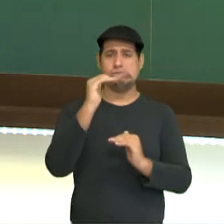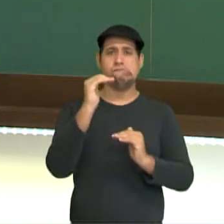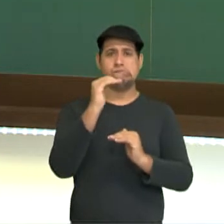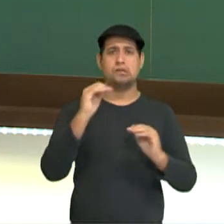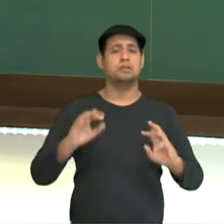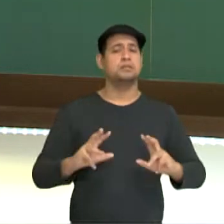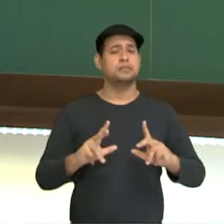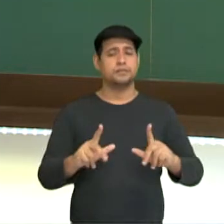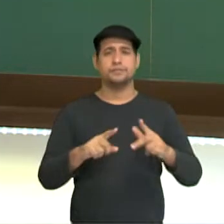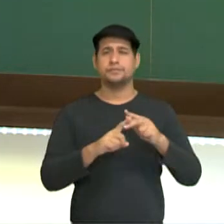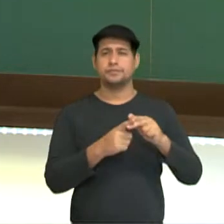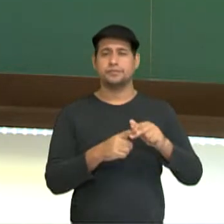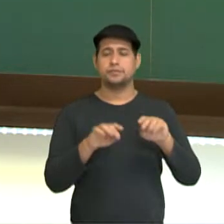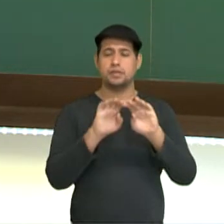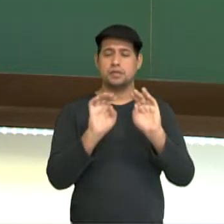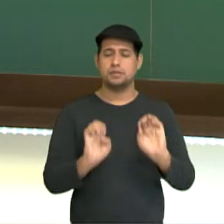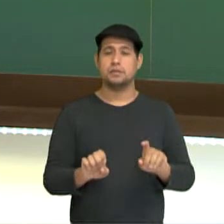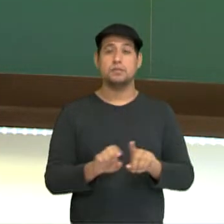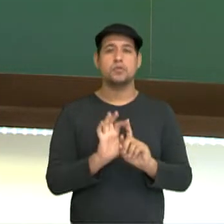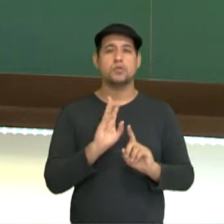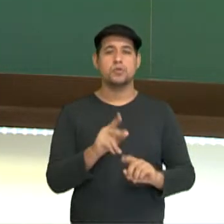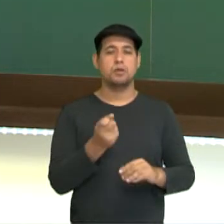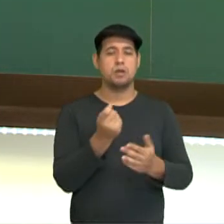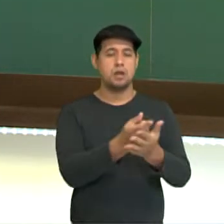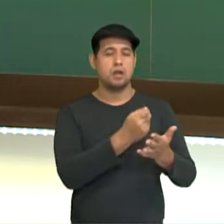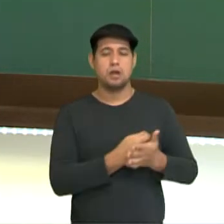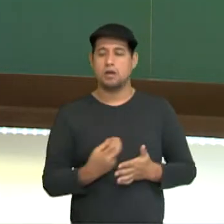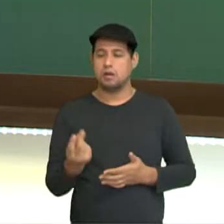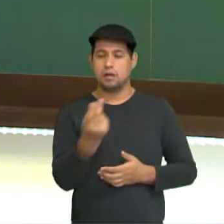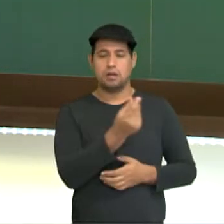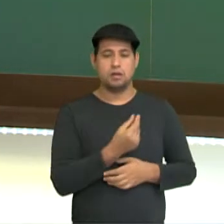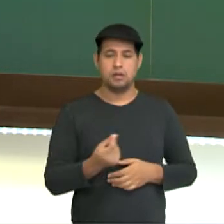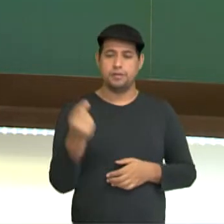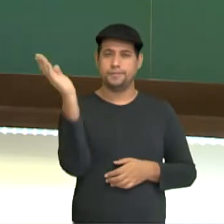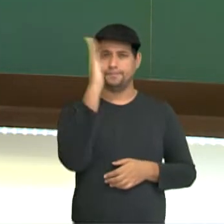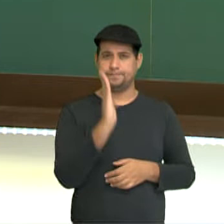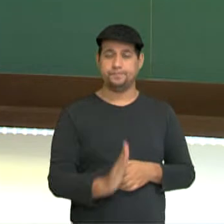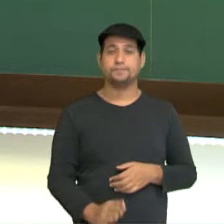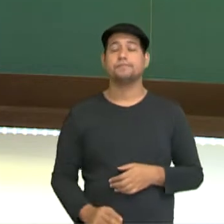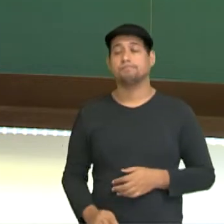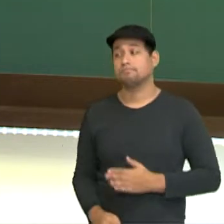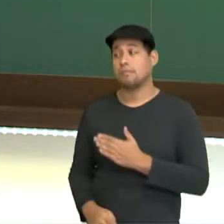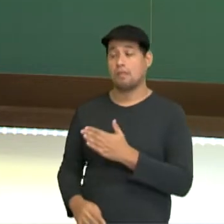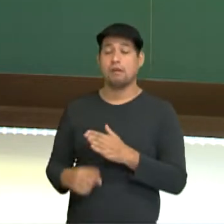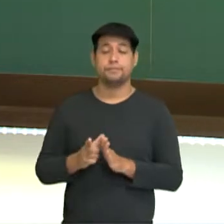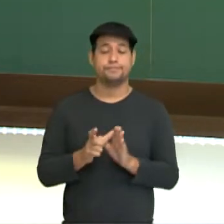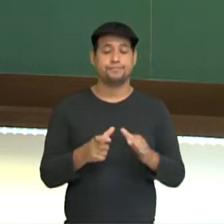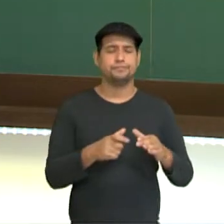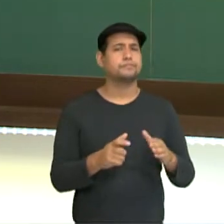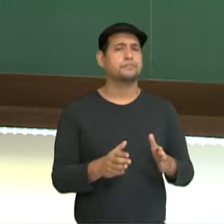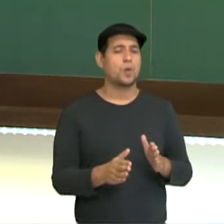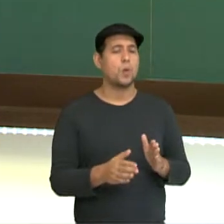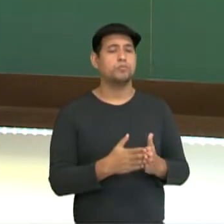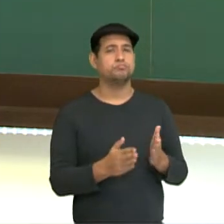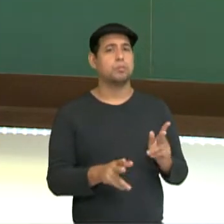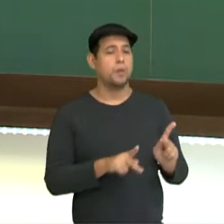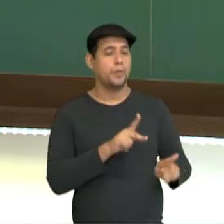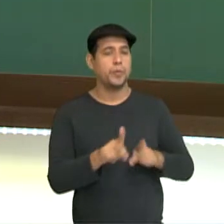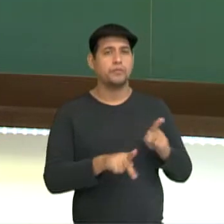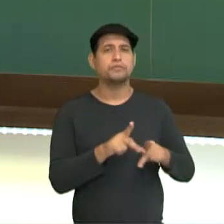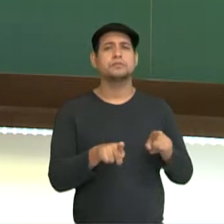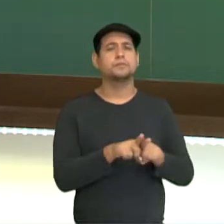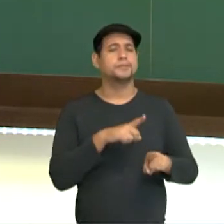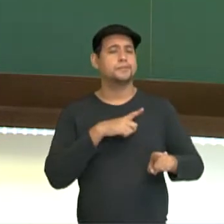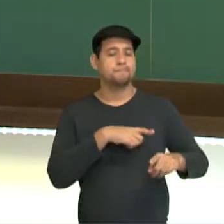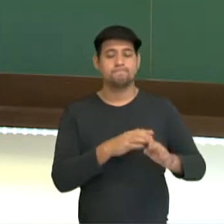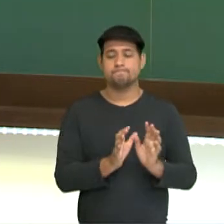a infraestrutura e toda a rentabilidade do Brasil. Esta pequena parcela da população agregava em